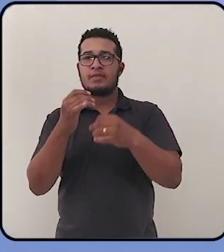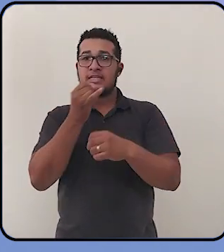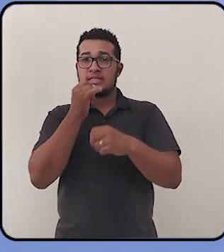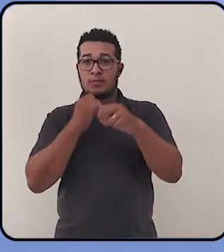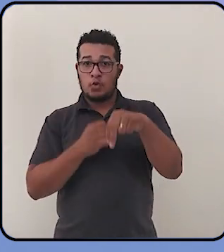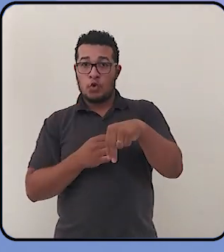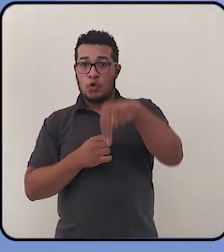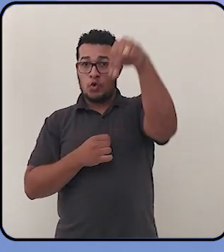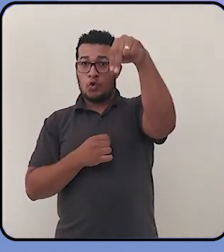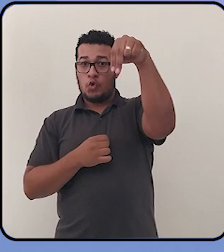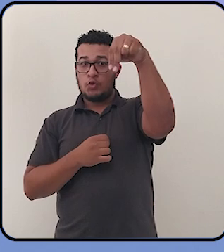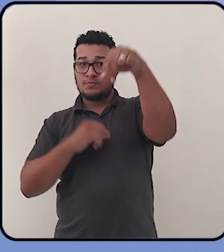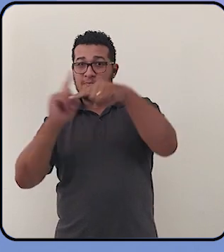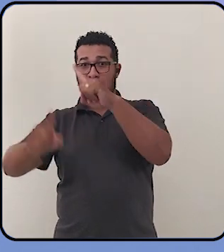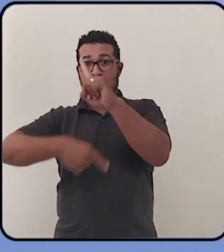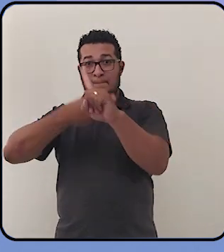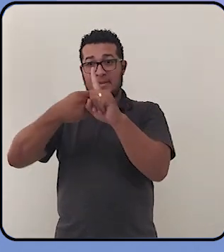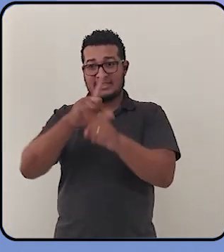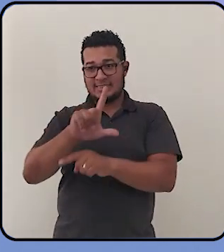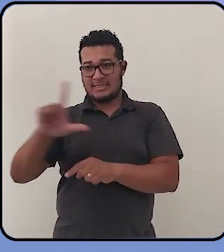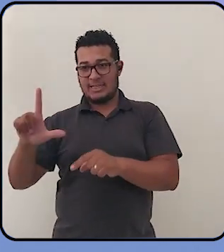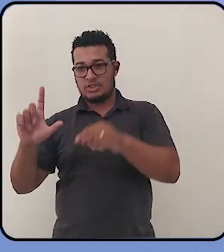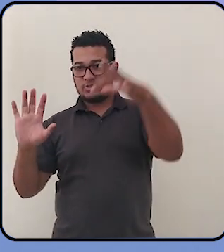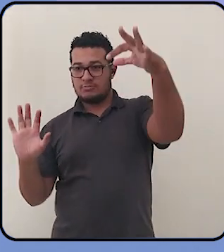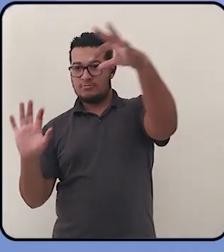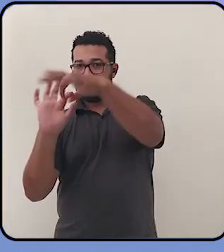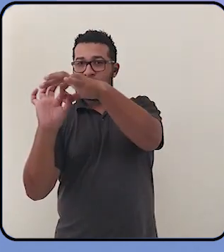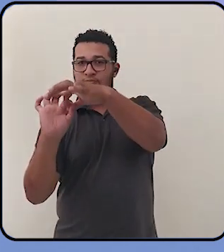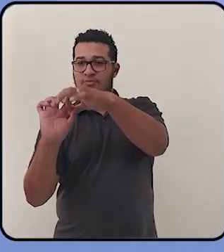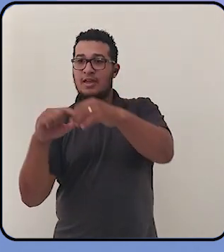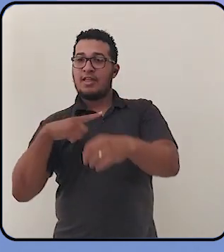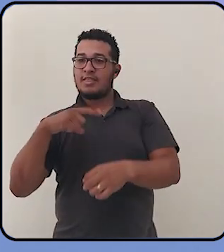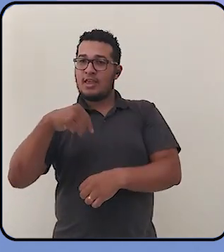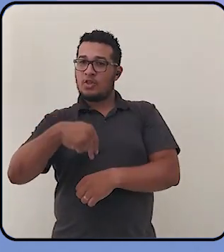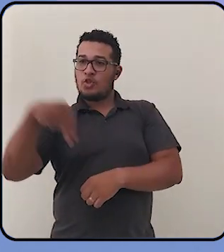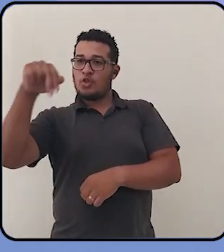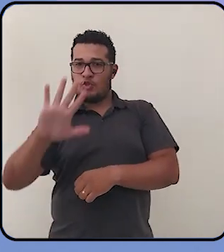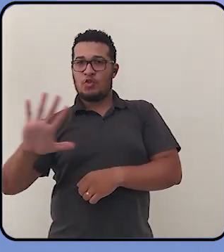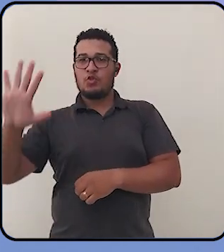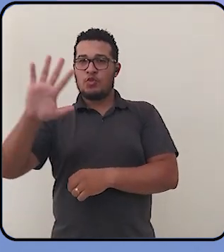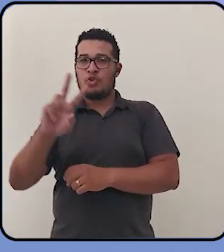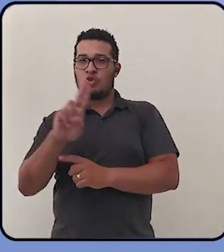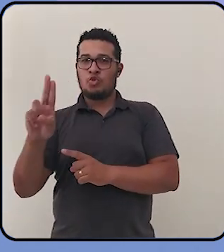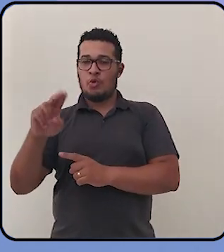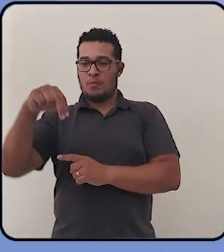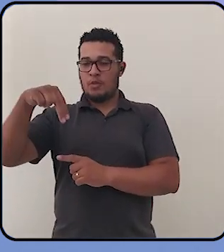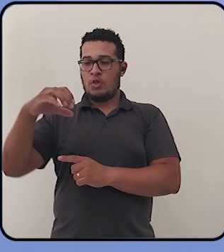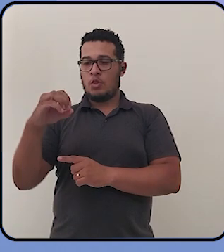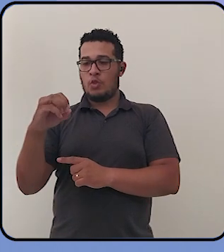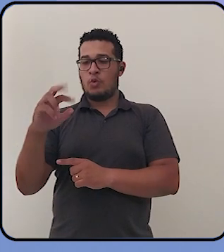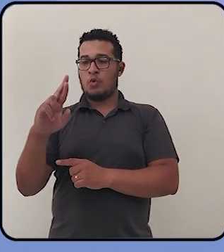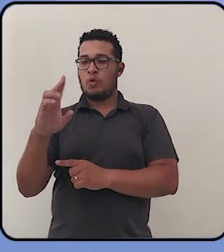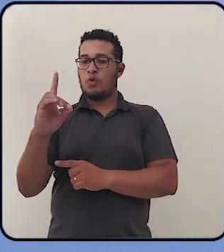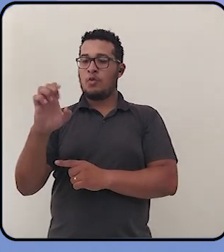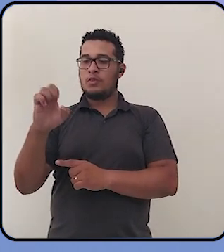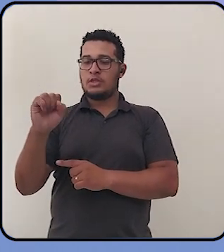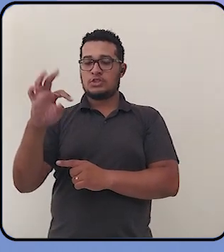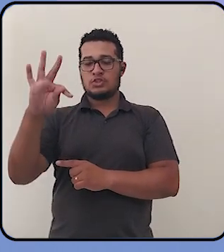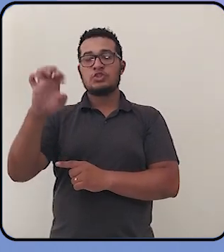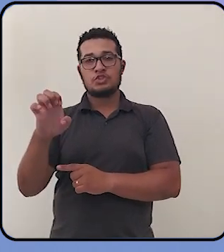Norte mais leste, nordeste. norte mais